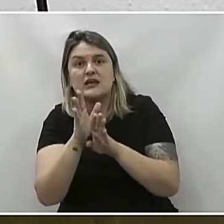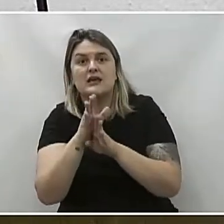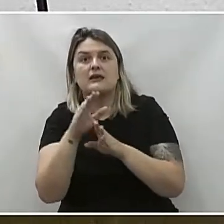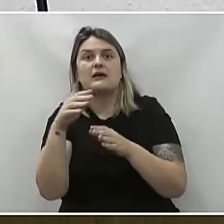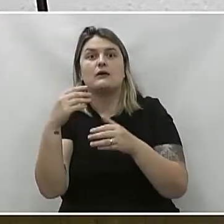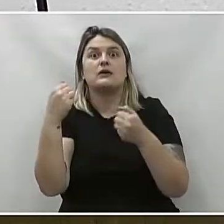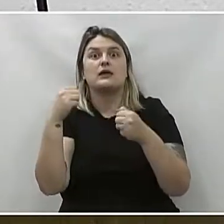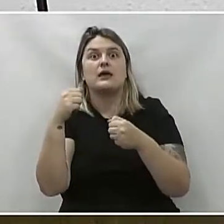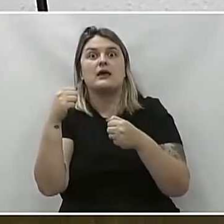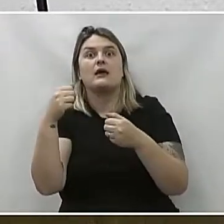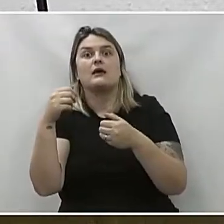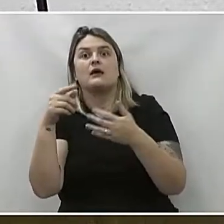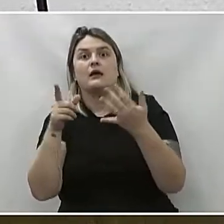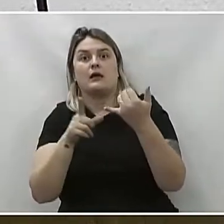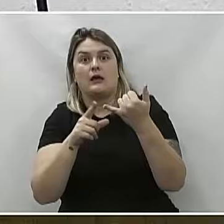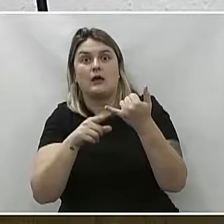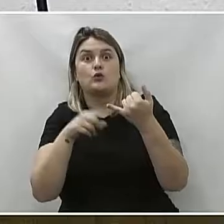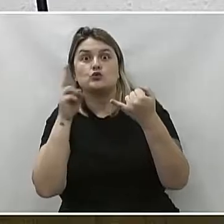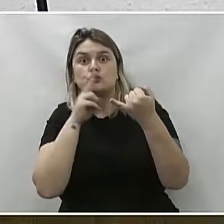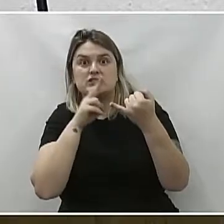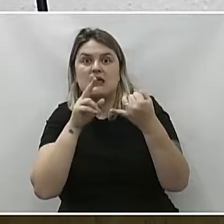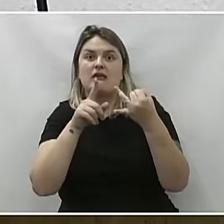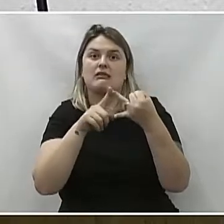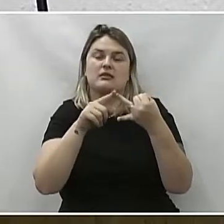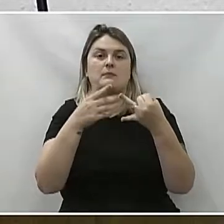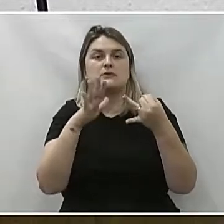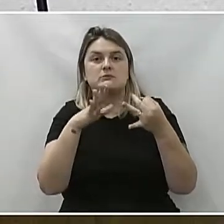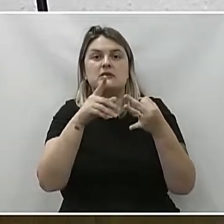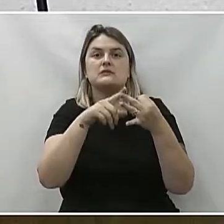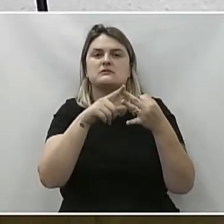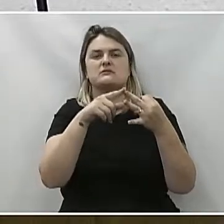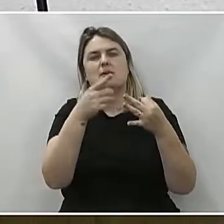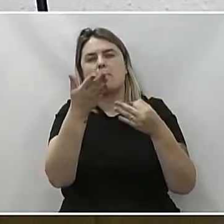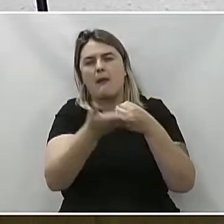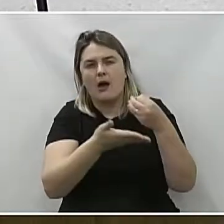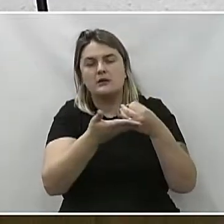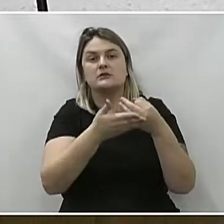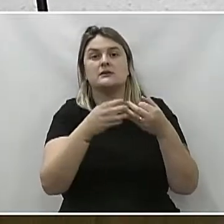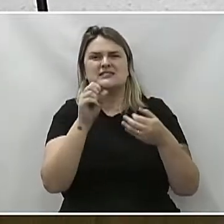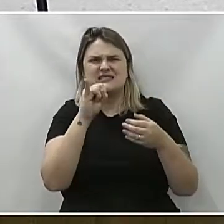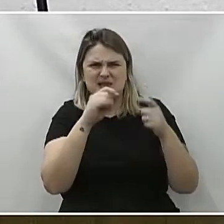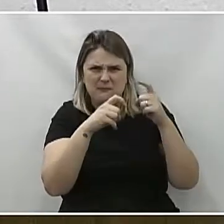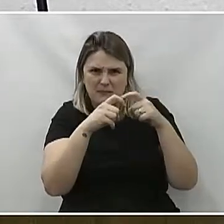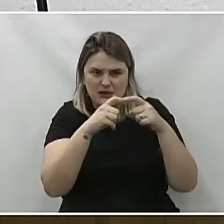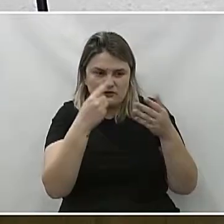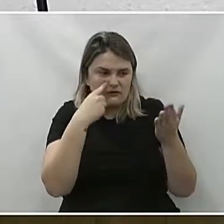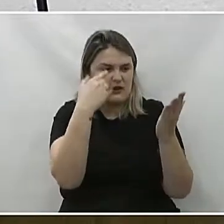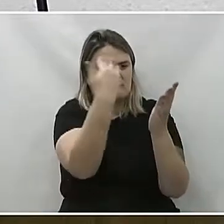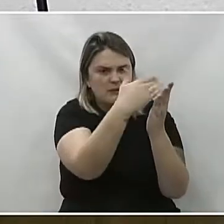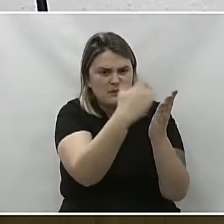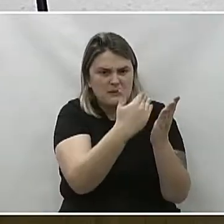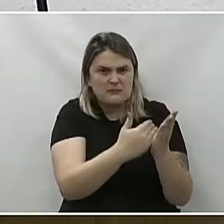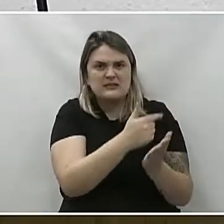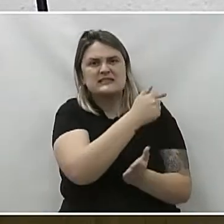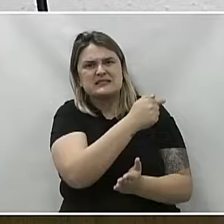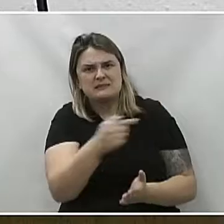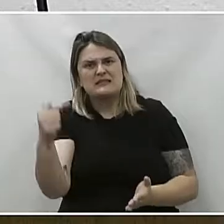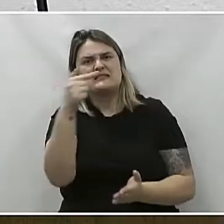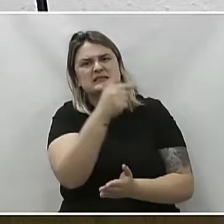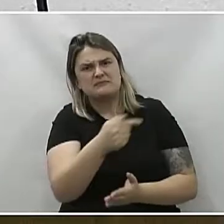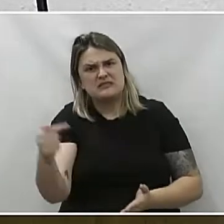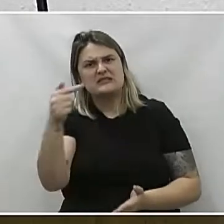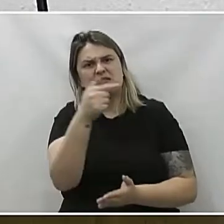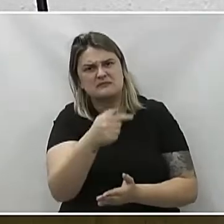mais necessário, quem é mais urgente, quem é menos urgente. Mas se o médico tivesse olhado no prontuário, ia ver que ele ia toda semana, gente, na